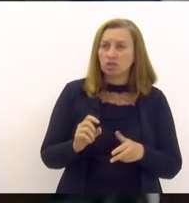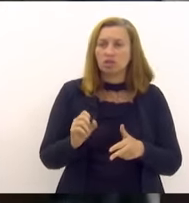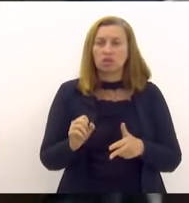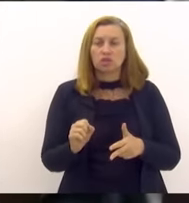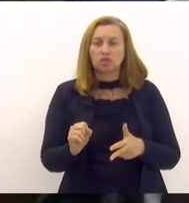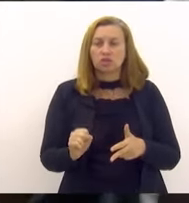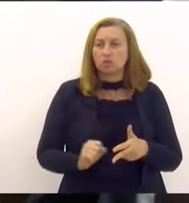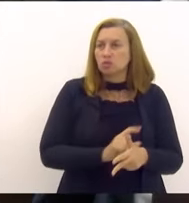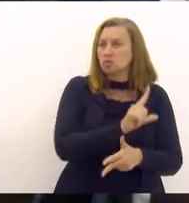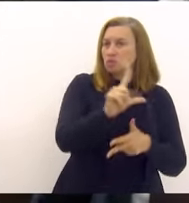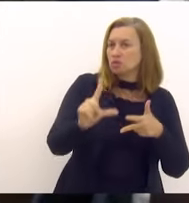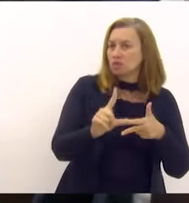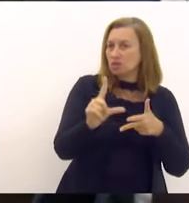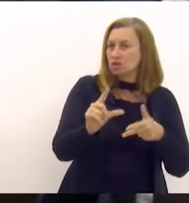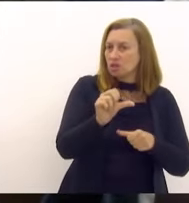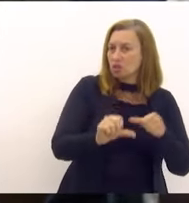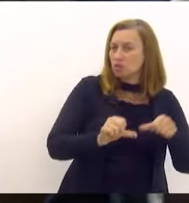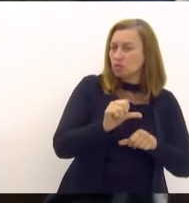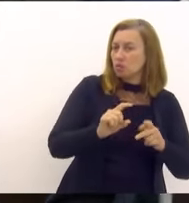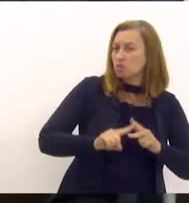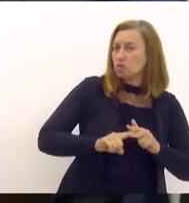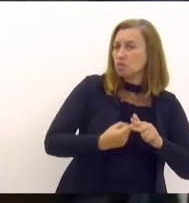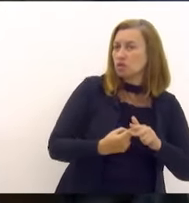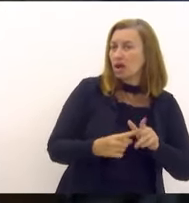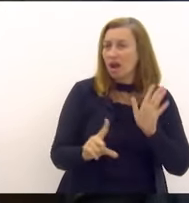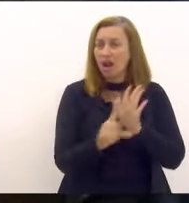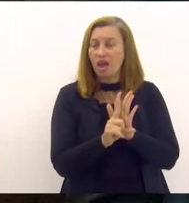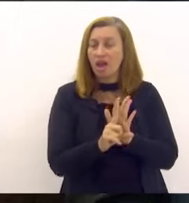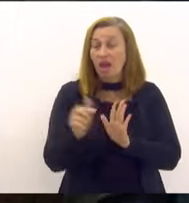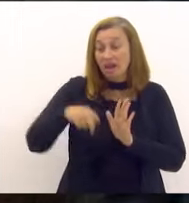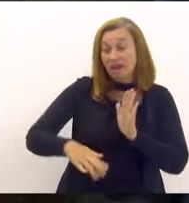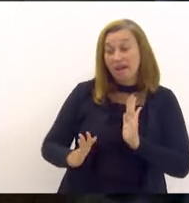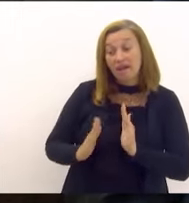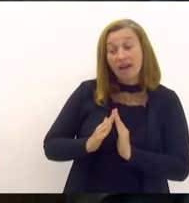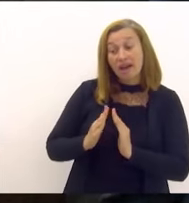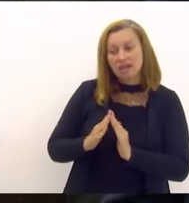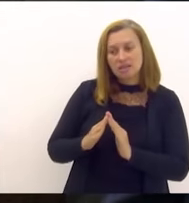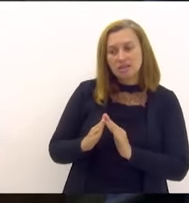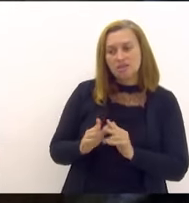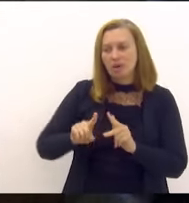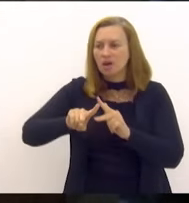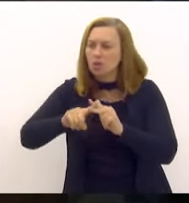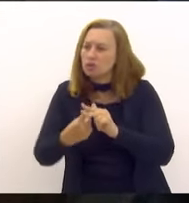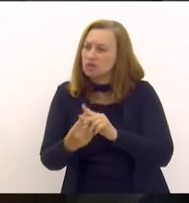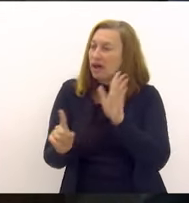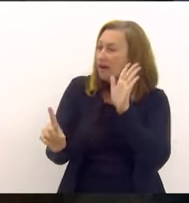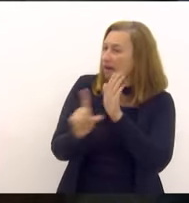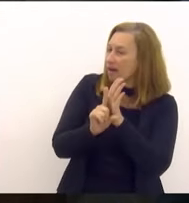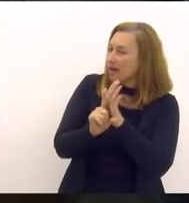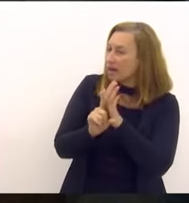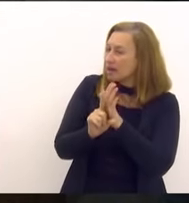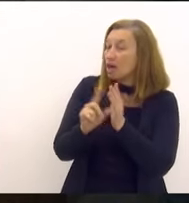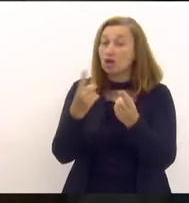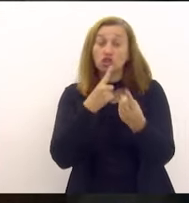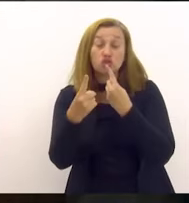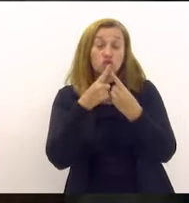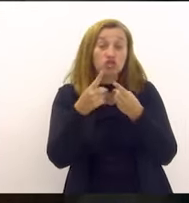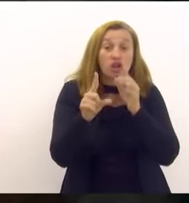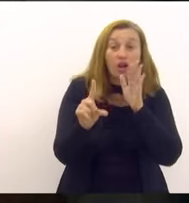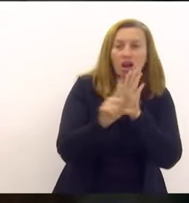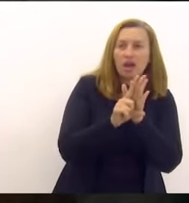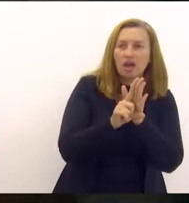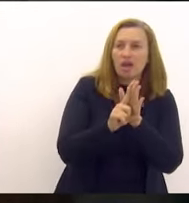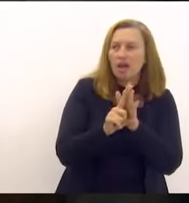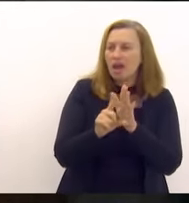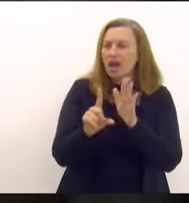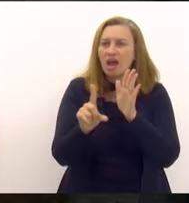de fazer alterações da lei. Aqui é a casa legislativa, aqui é o local adequado para se alterar a lei, para se discutir lei. A lei